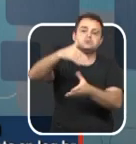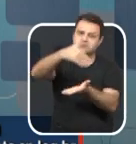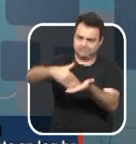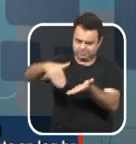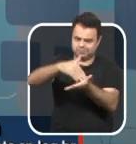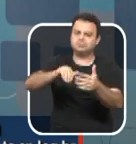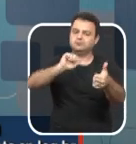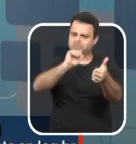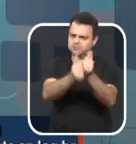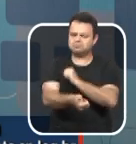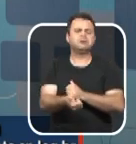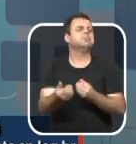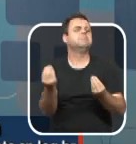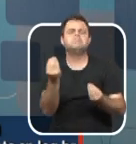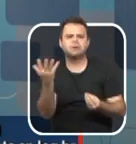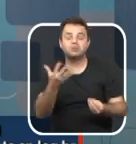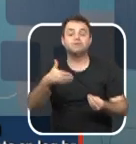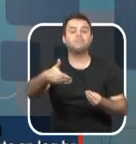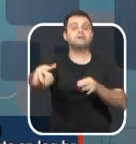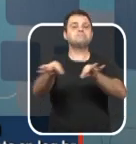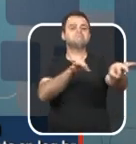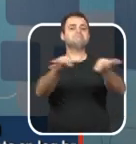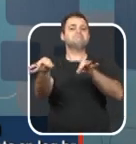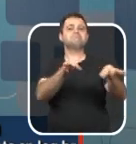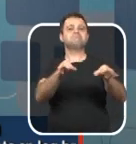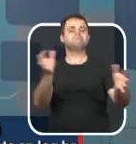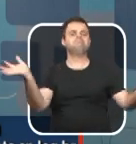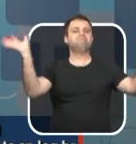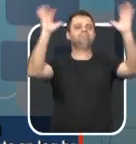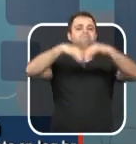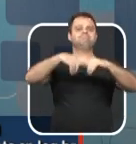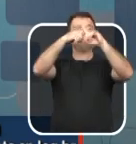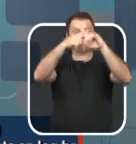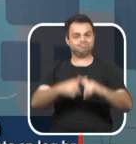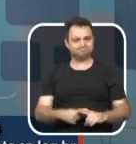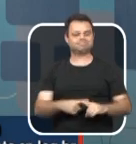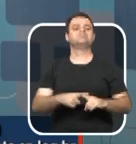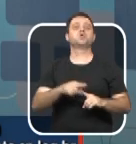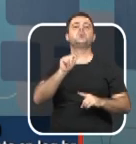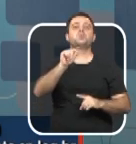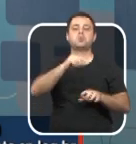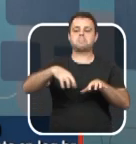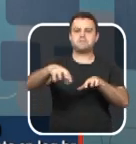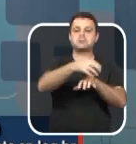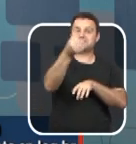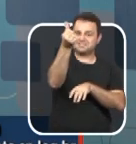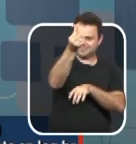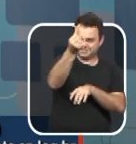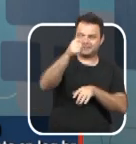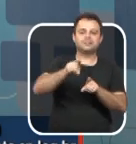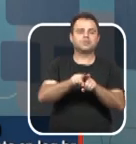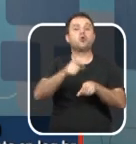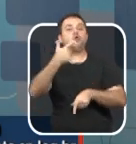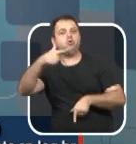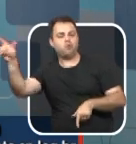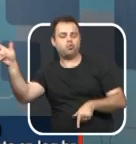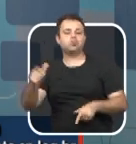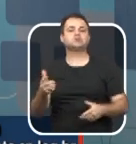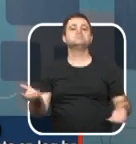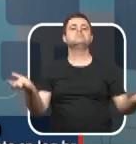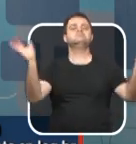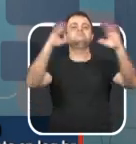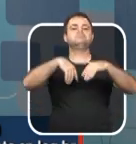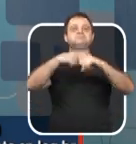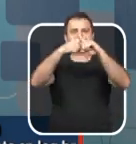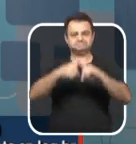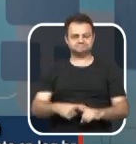da secretaria de esportes referente a realização da sexagésima quinta edição dos Jogos Regionais e da vigésima quinta edição